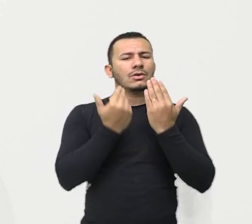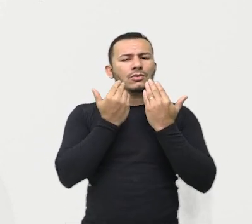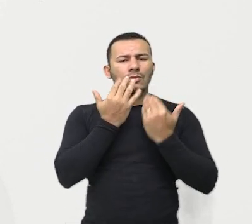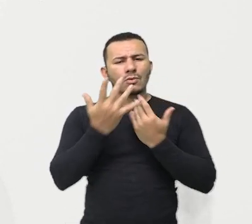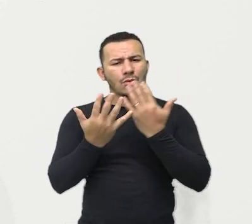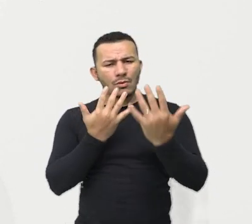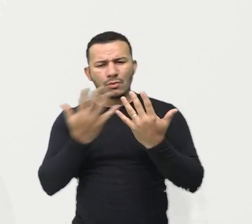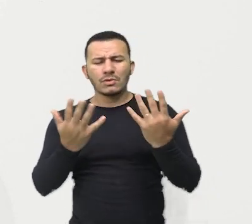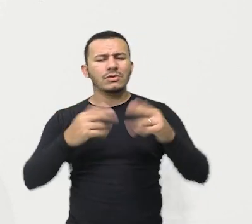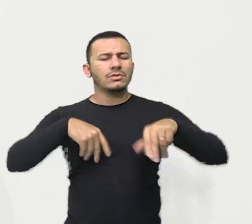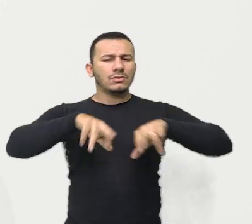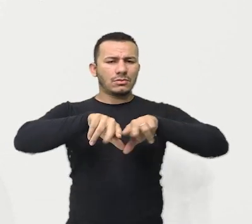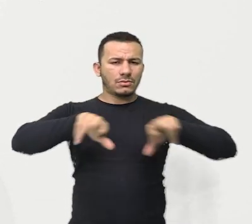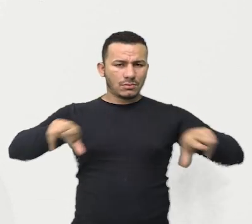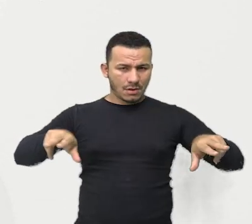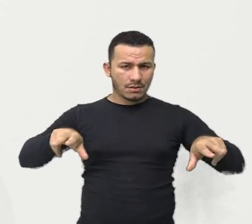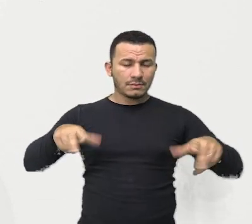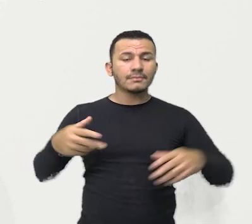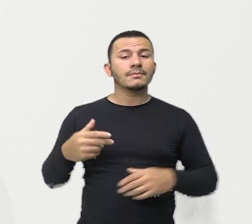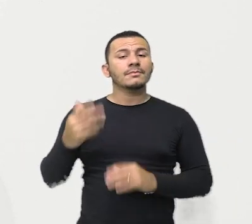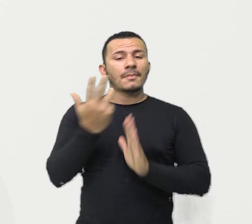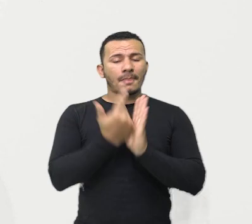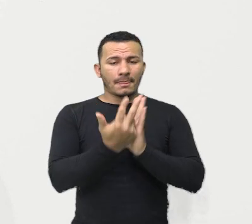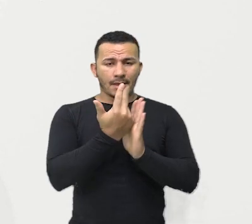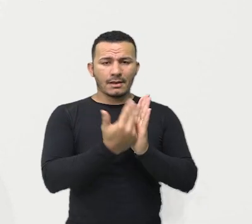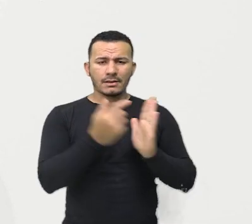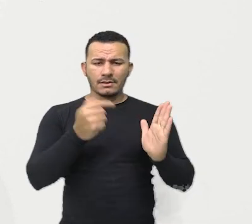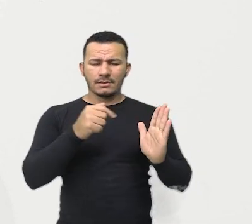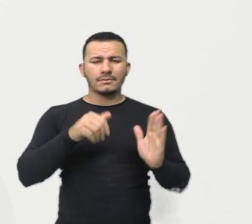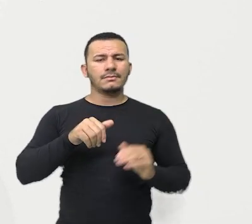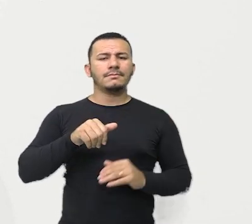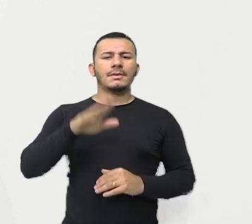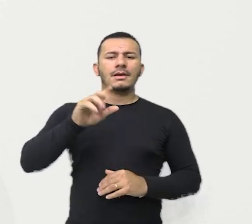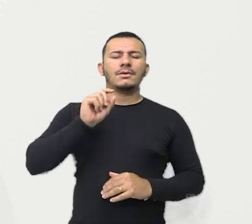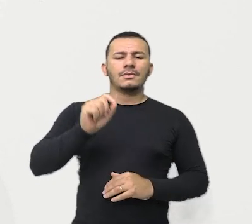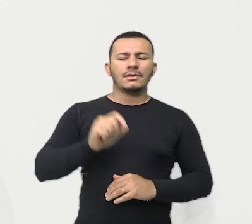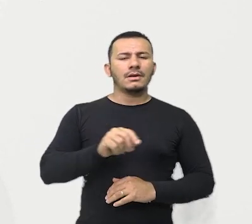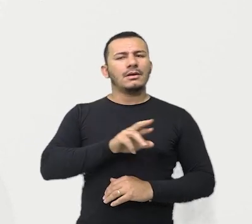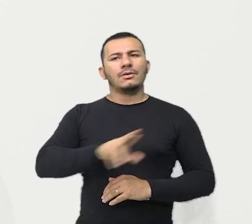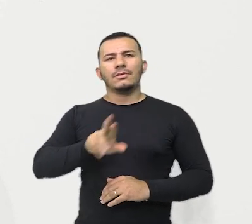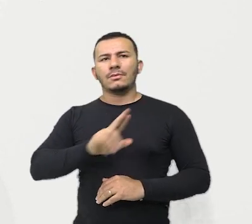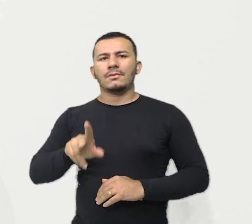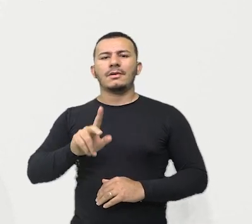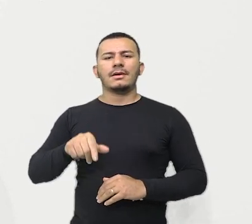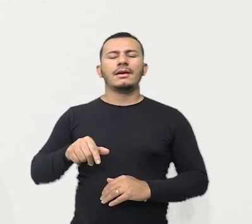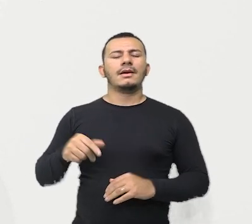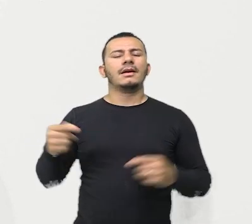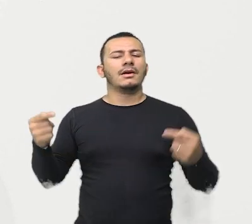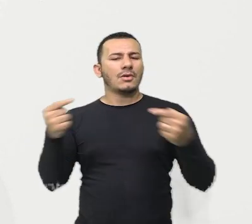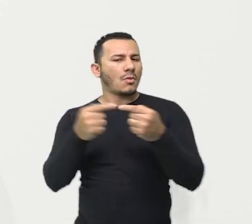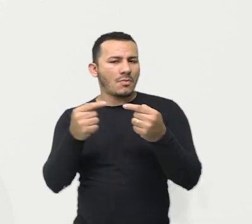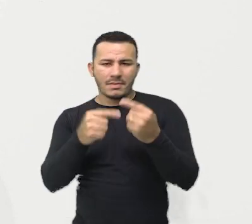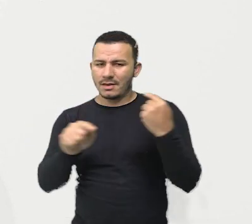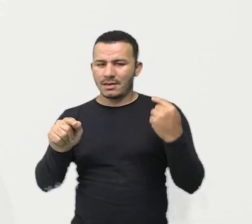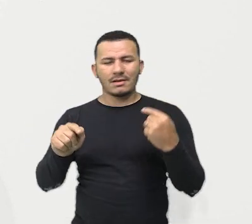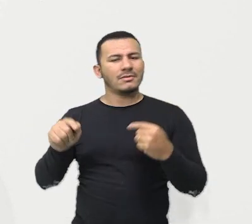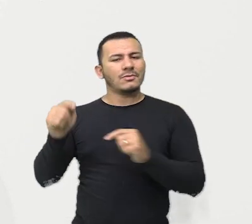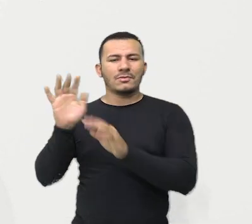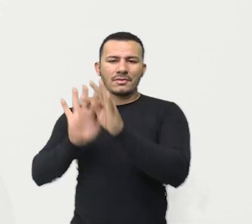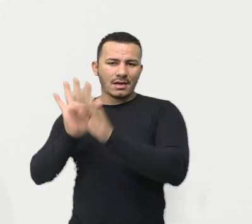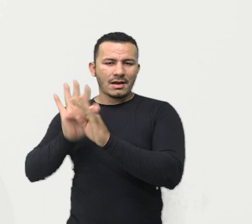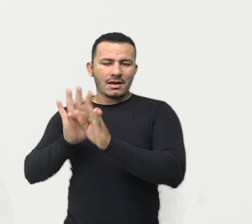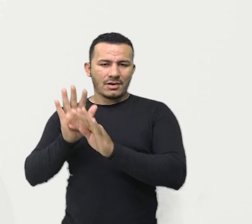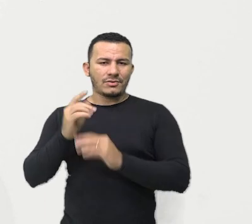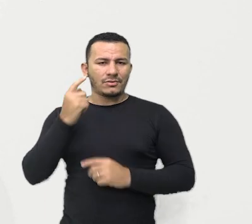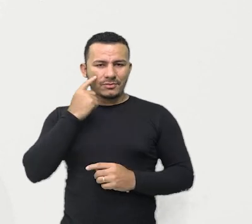enfim. E os desenhos, eles não são exatamente coerentes com a fala da personagem, não é? A